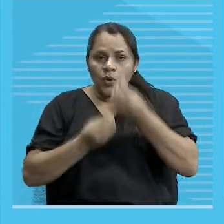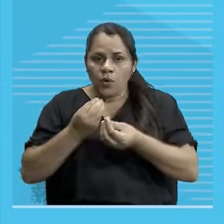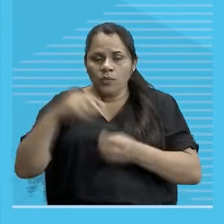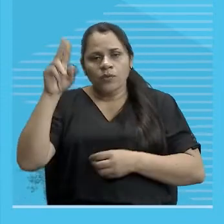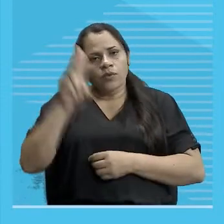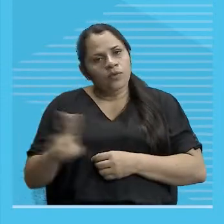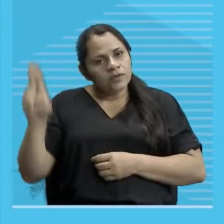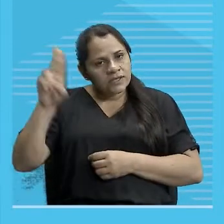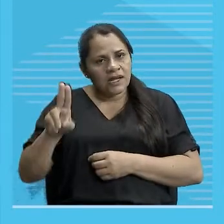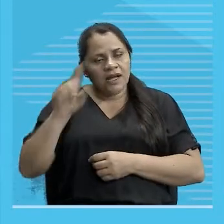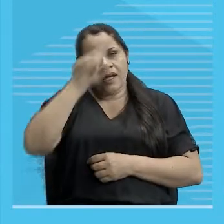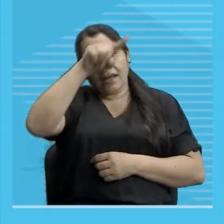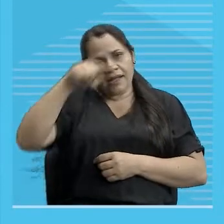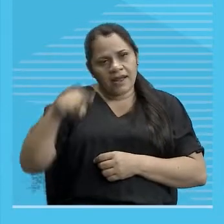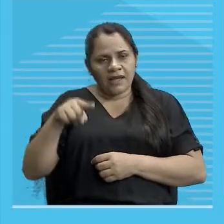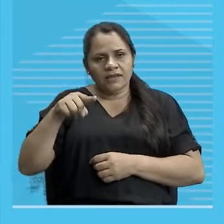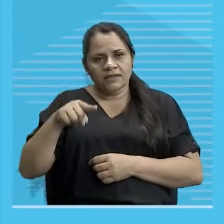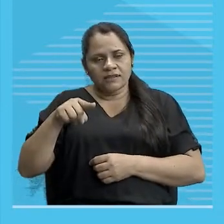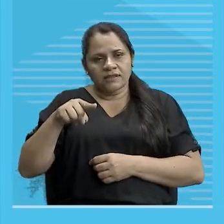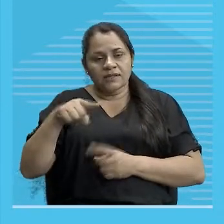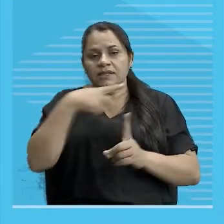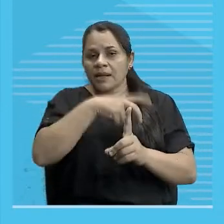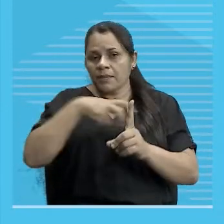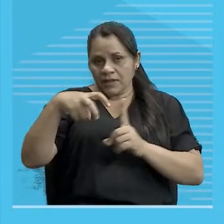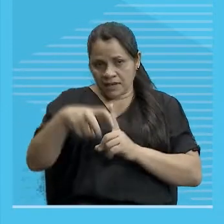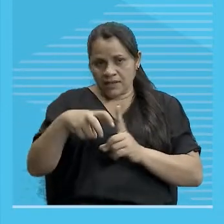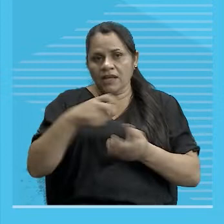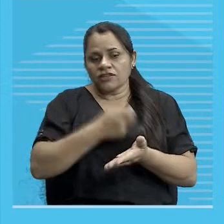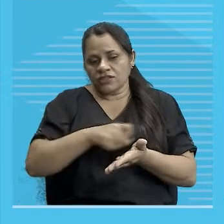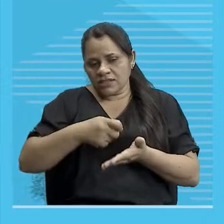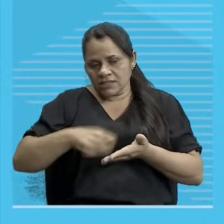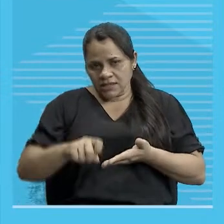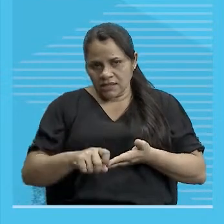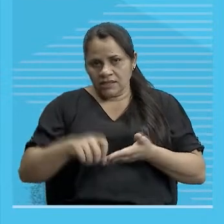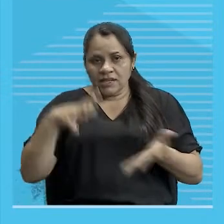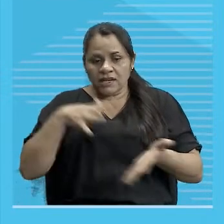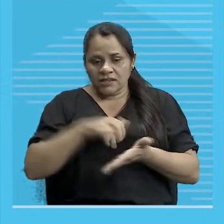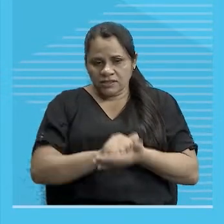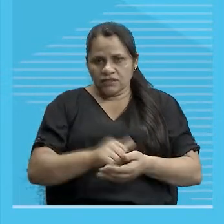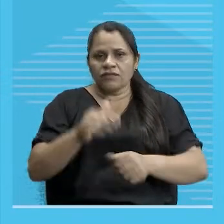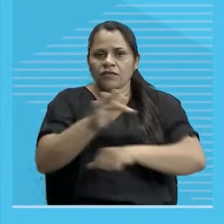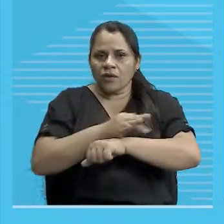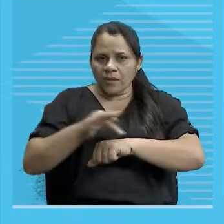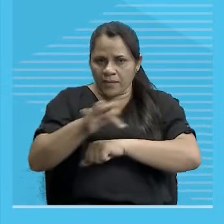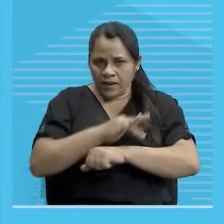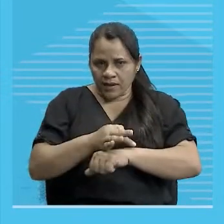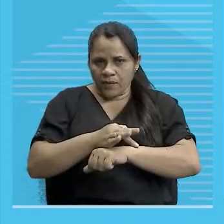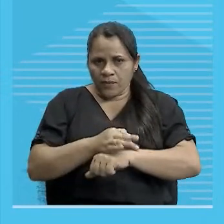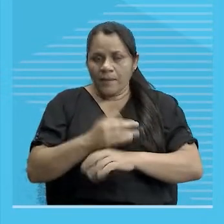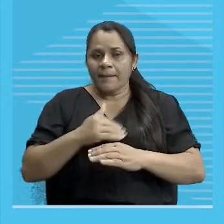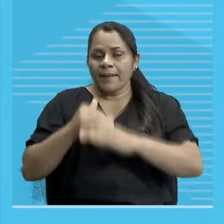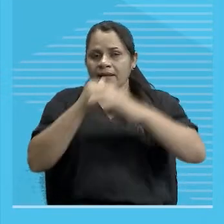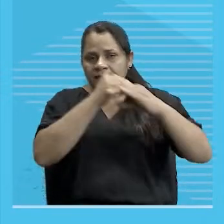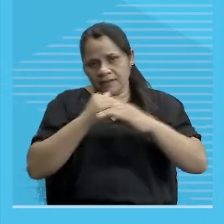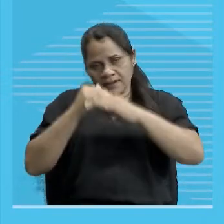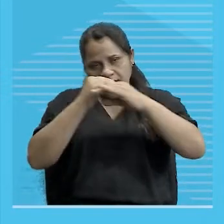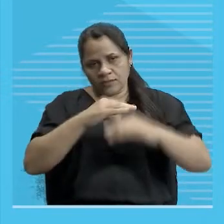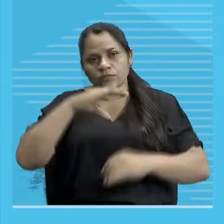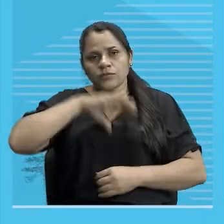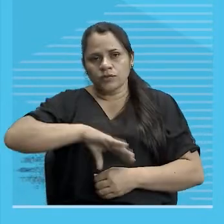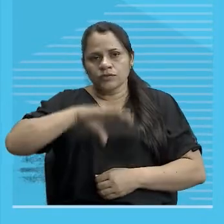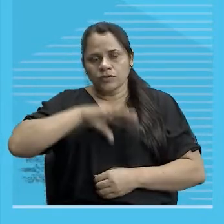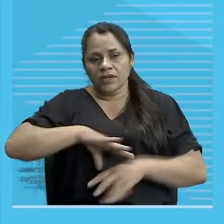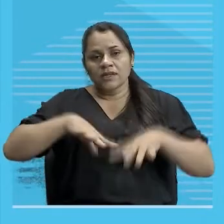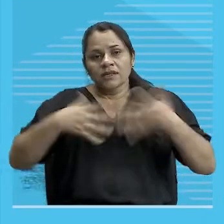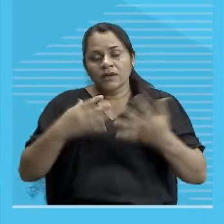a crase na modalidade escrita, registro formal padrão da língua portuguesa. E é muito importante saber